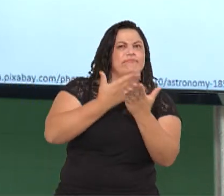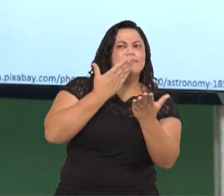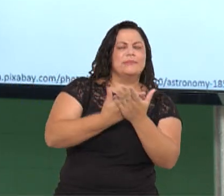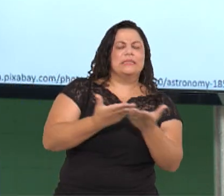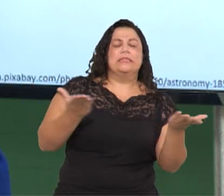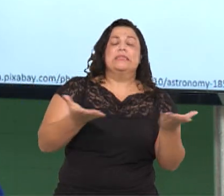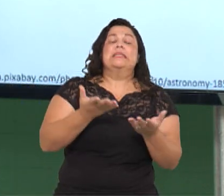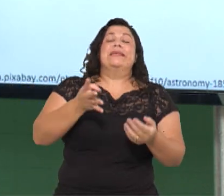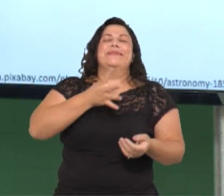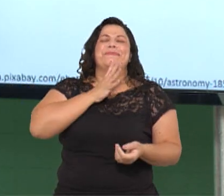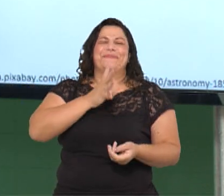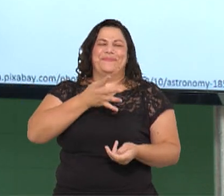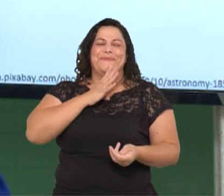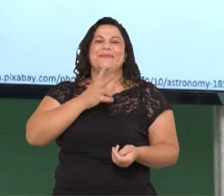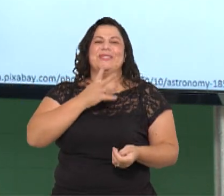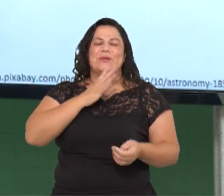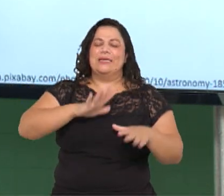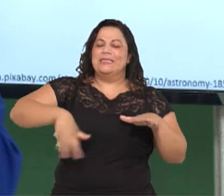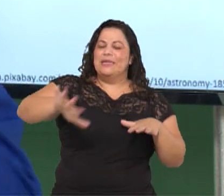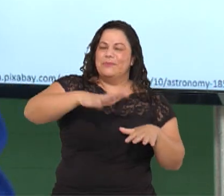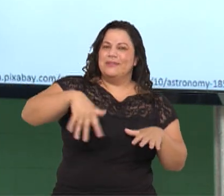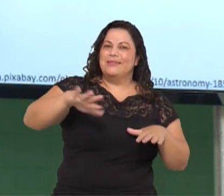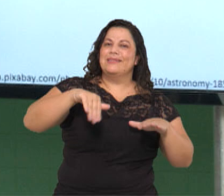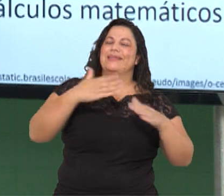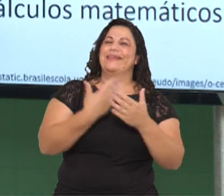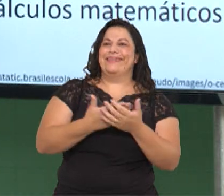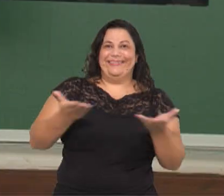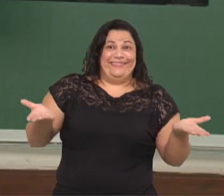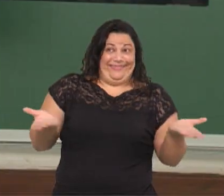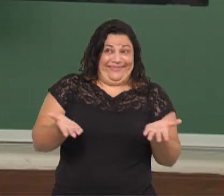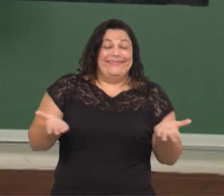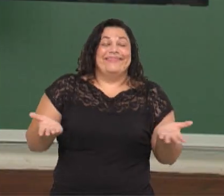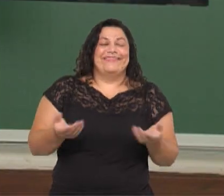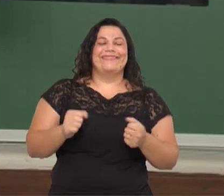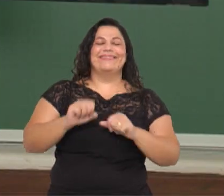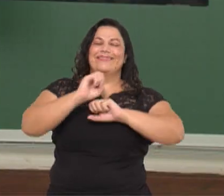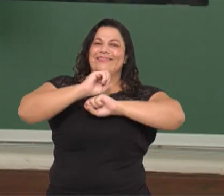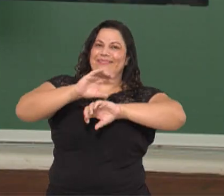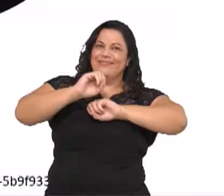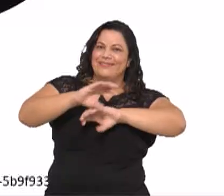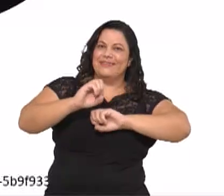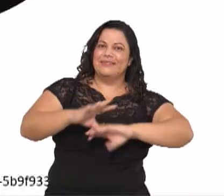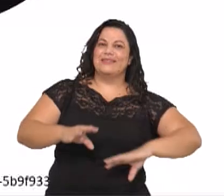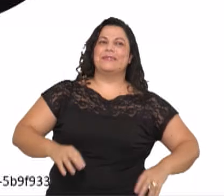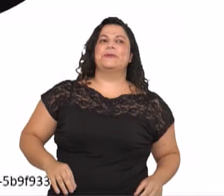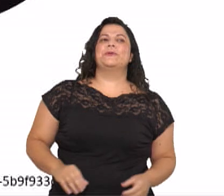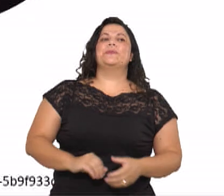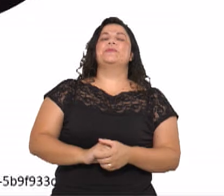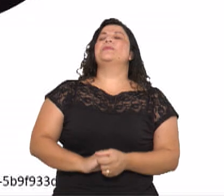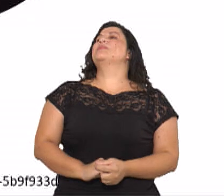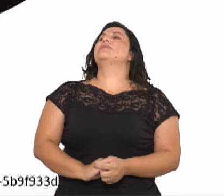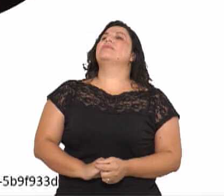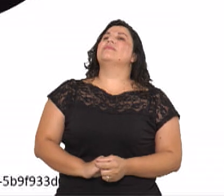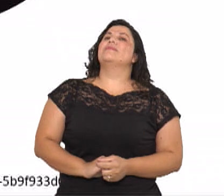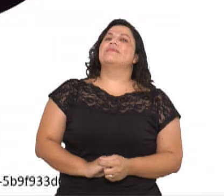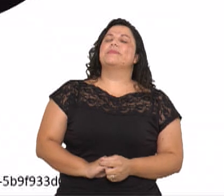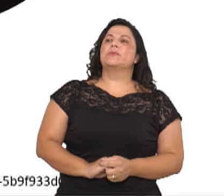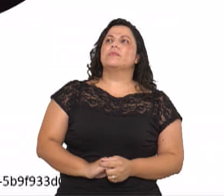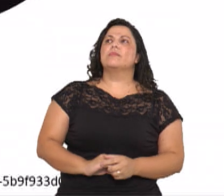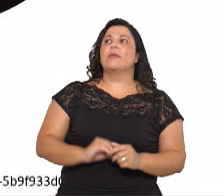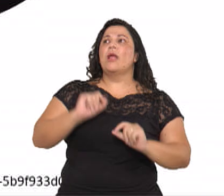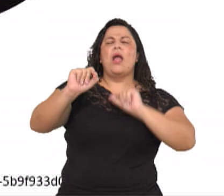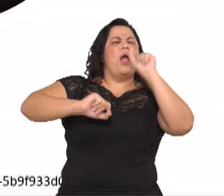nós conhecemos em sala de aula. E eu estou trazendo para vocês. Uma das formas de explorar o espaço é